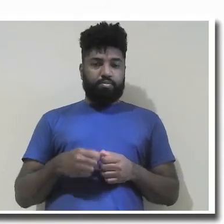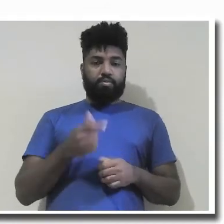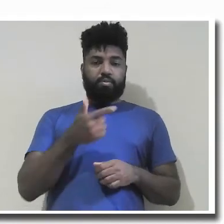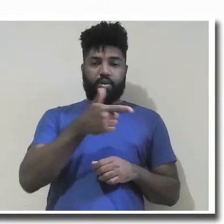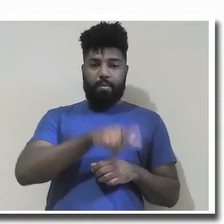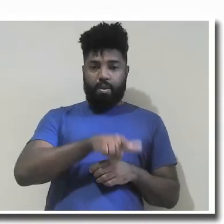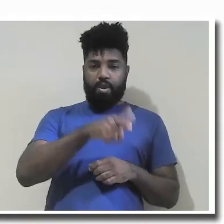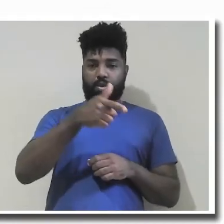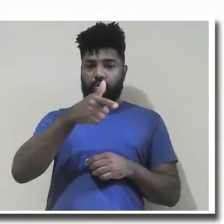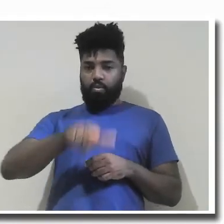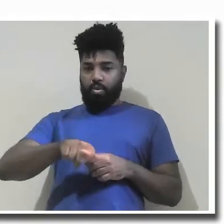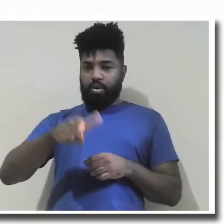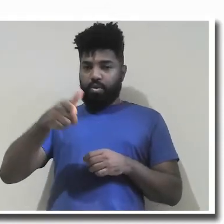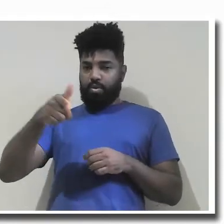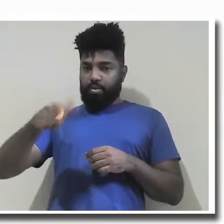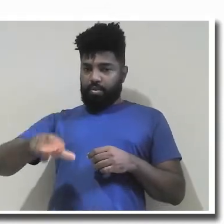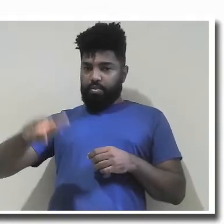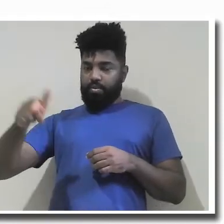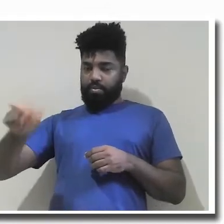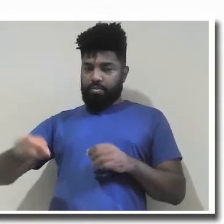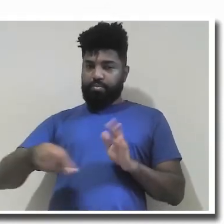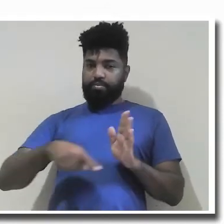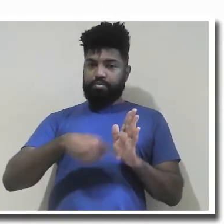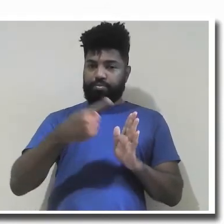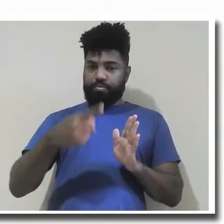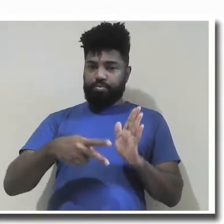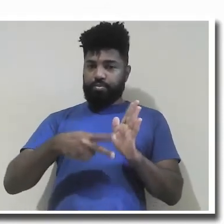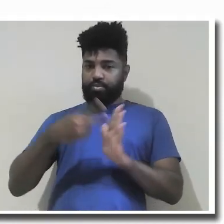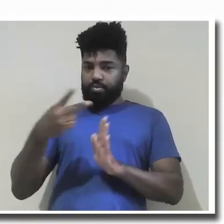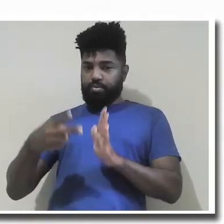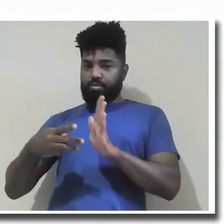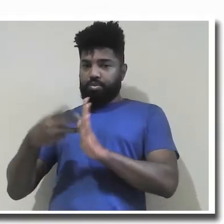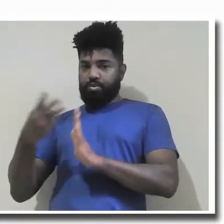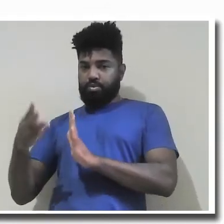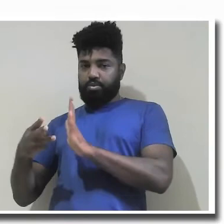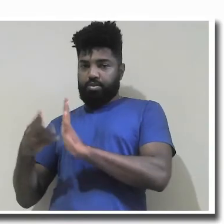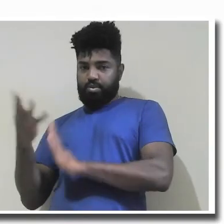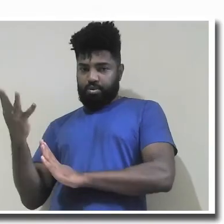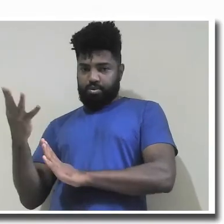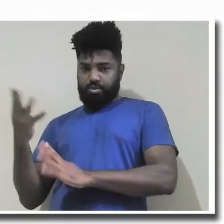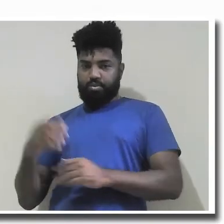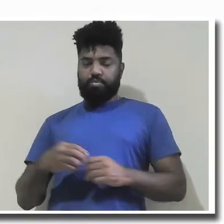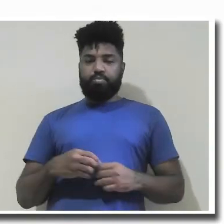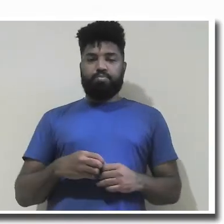repete 4 vezes. Tá? Então,